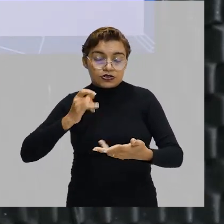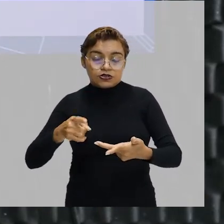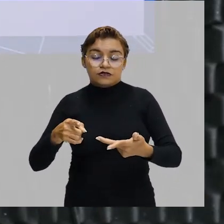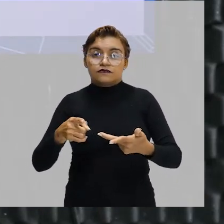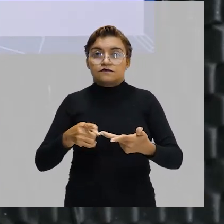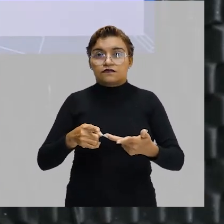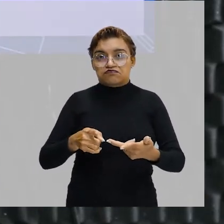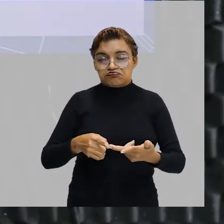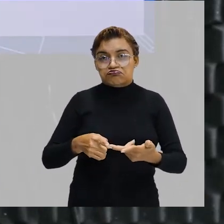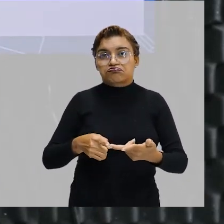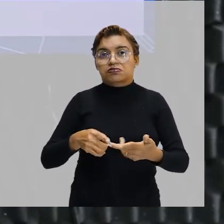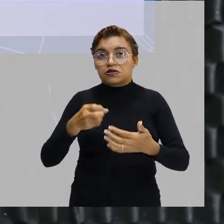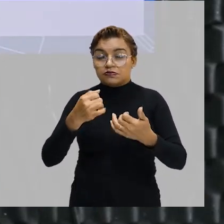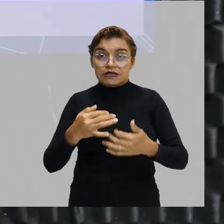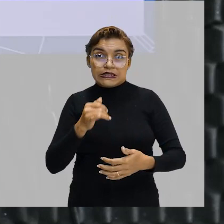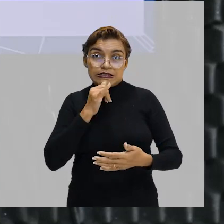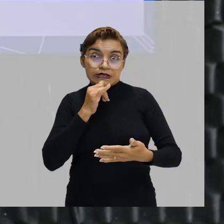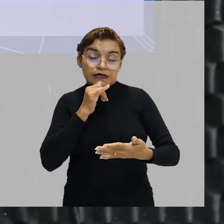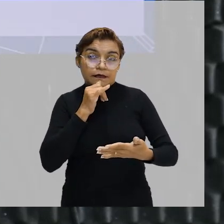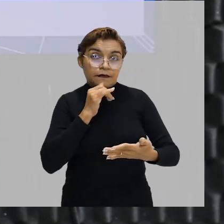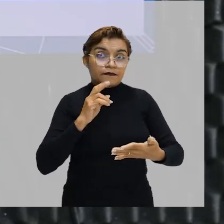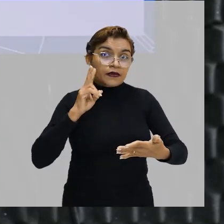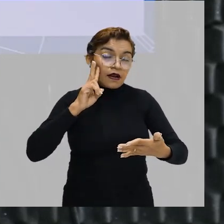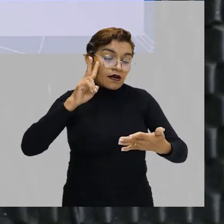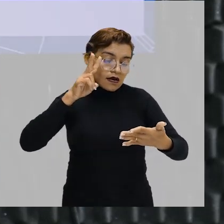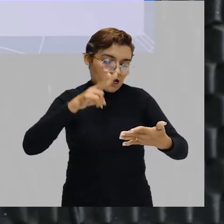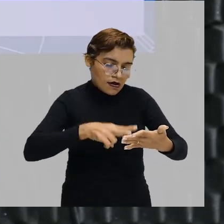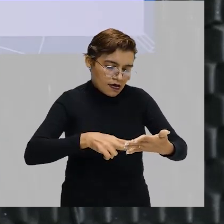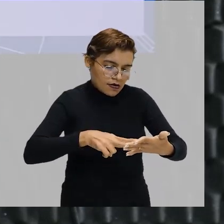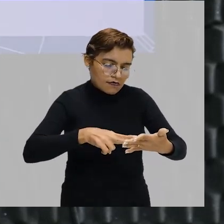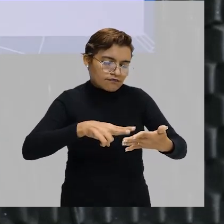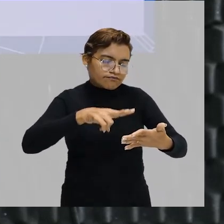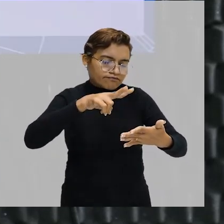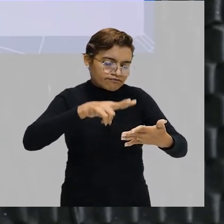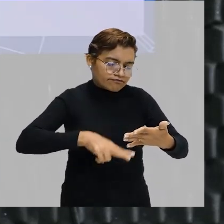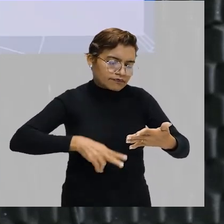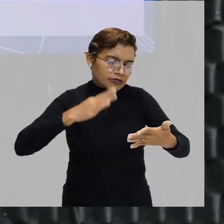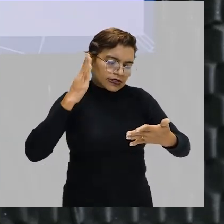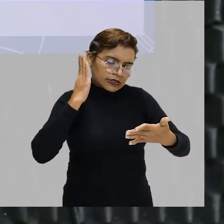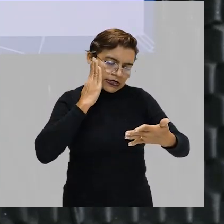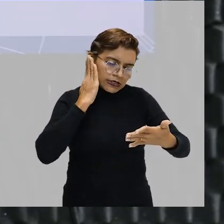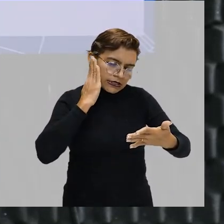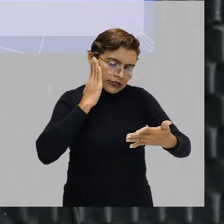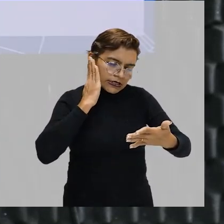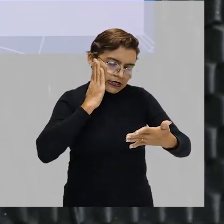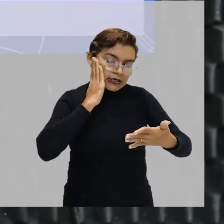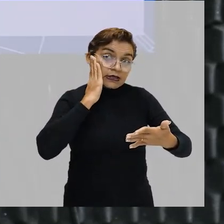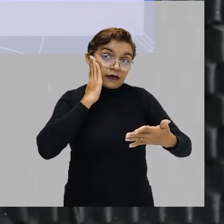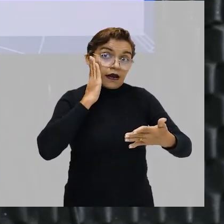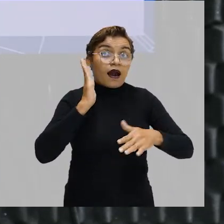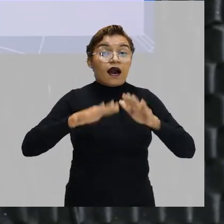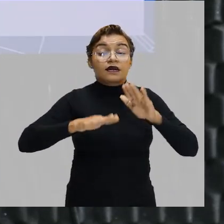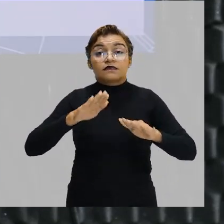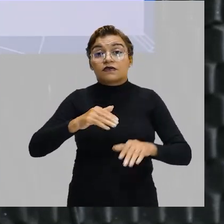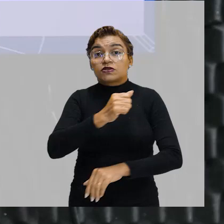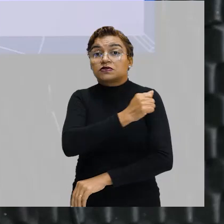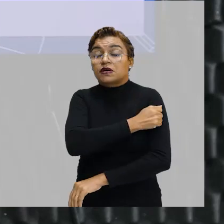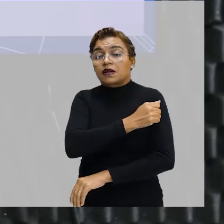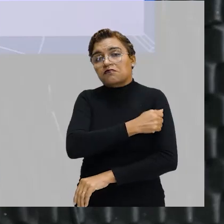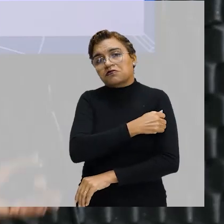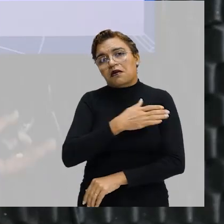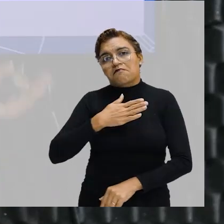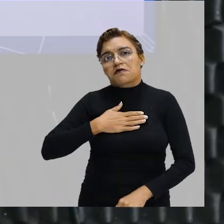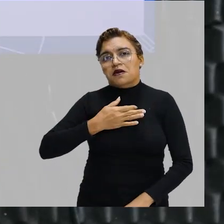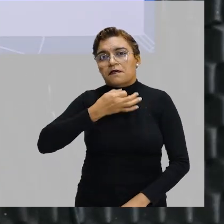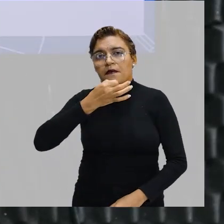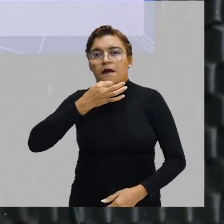interpretação, ela vai além da compreensão. Eu preciso compreender o texto e interpretar. Às vezes o aluno acha assim, eu posso responder com minhas